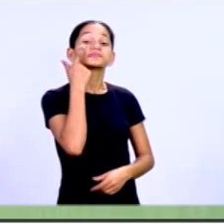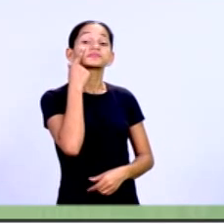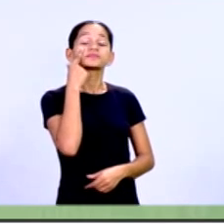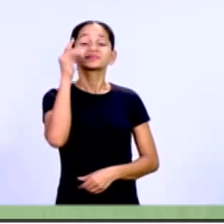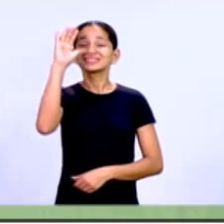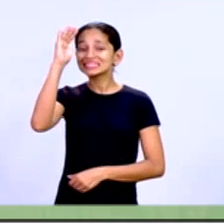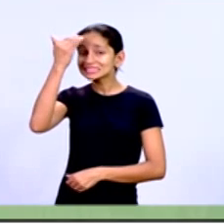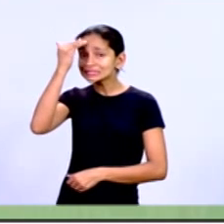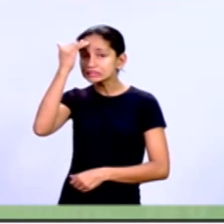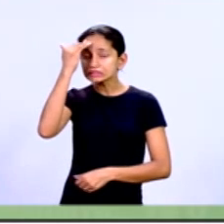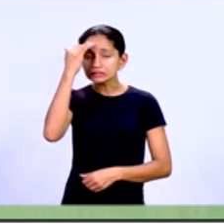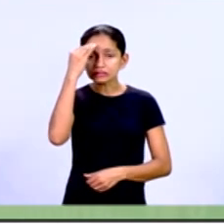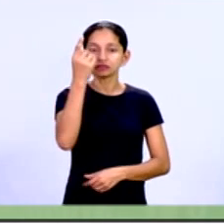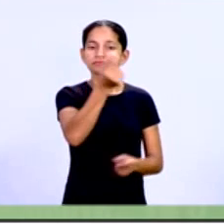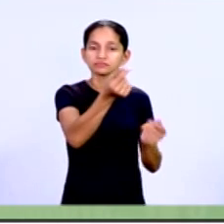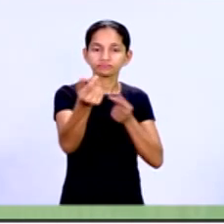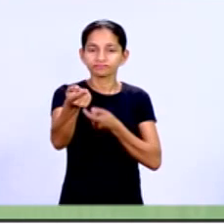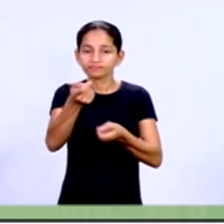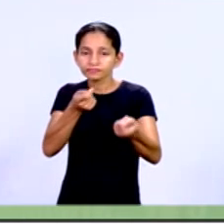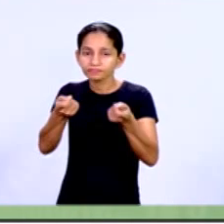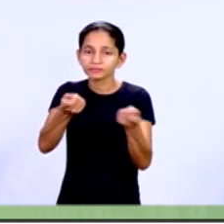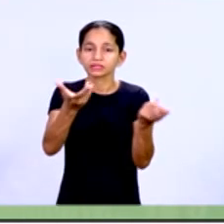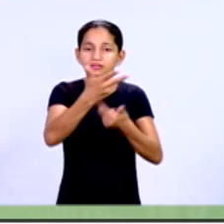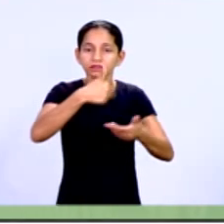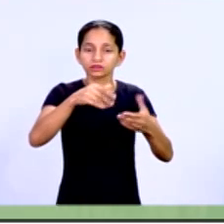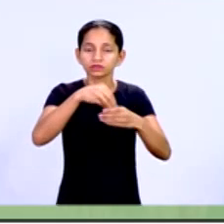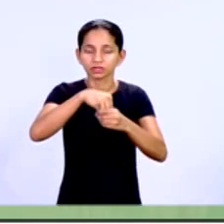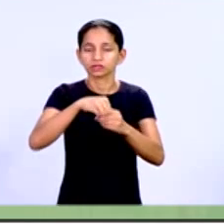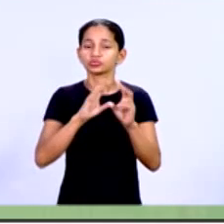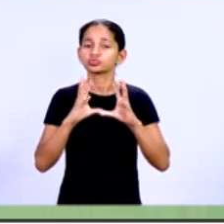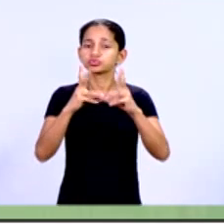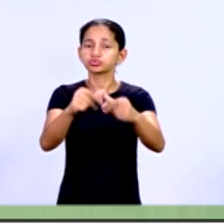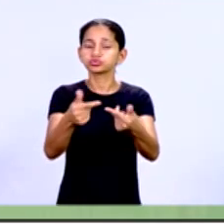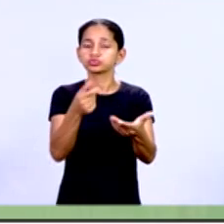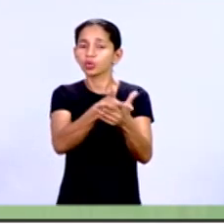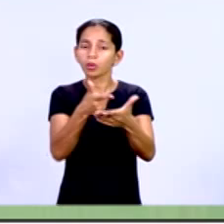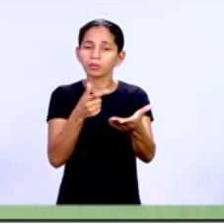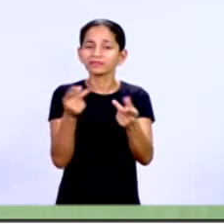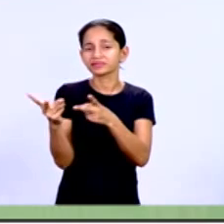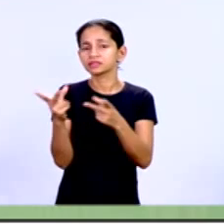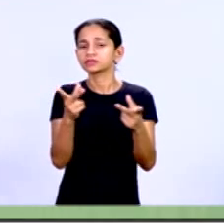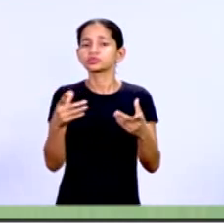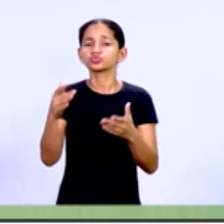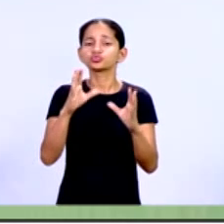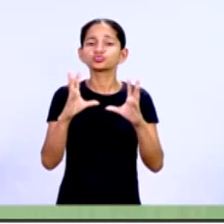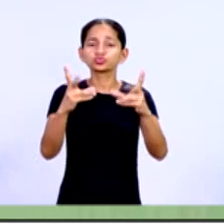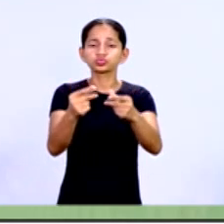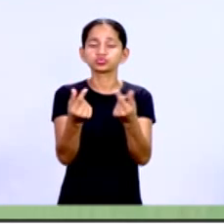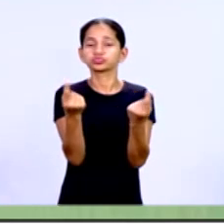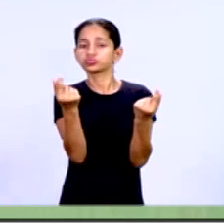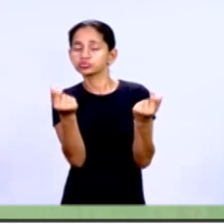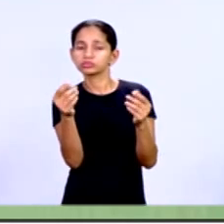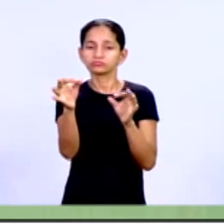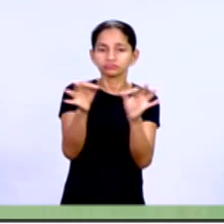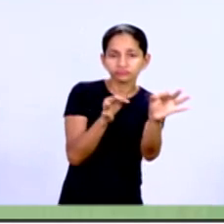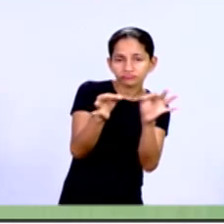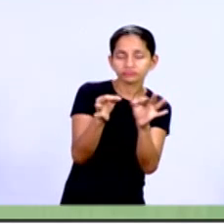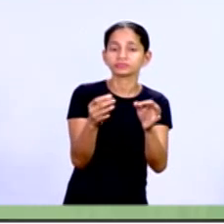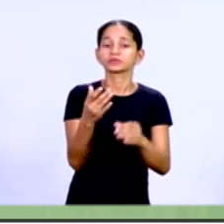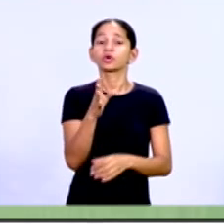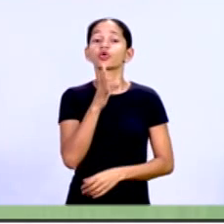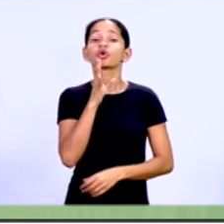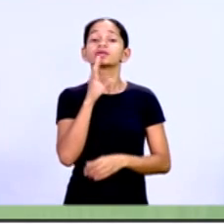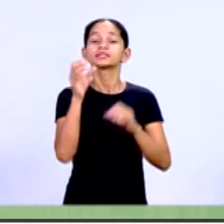Compreender os conceitos de mercado de capitais. Compreender o conceito de sistema financeiro. Conhecer o sistema